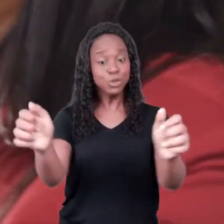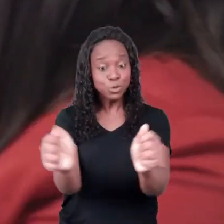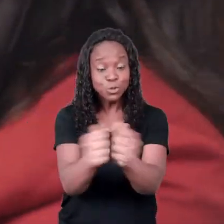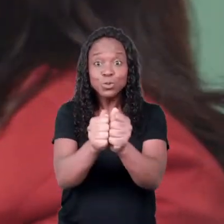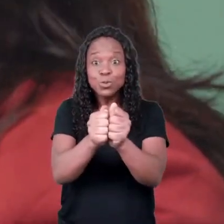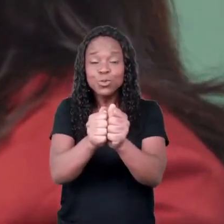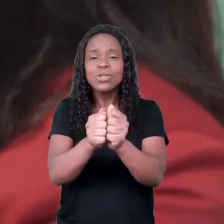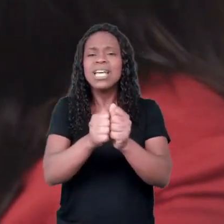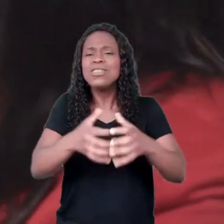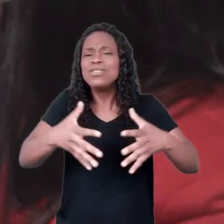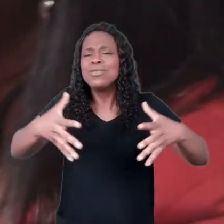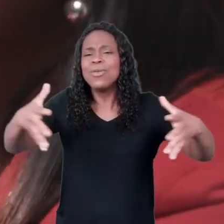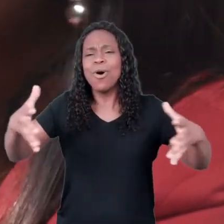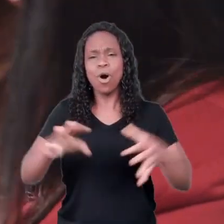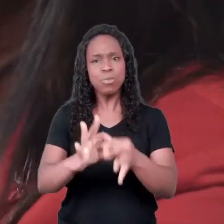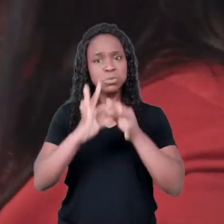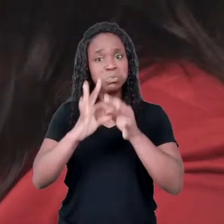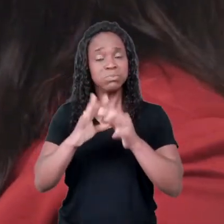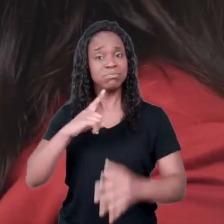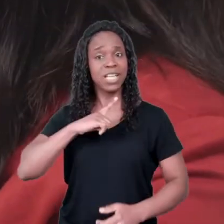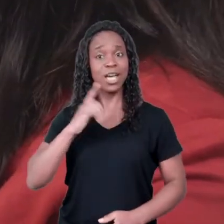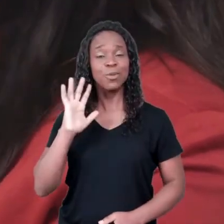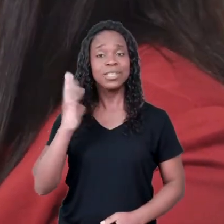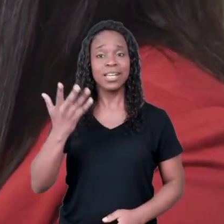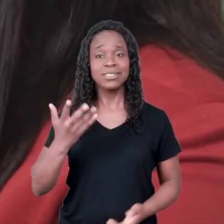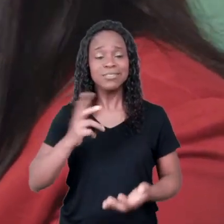transformam no maior oceano que existe no mundo.